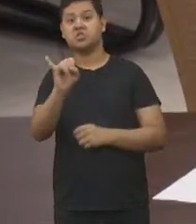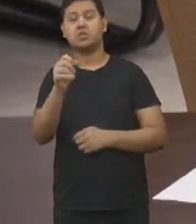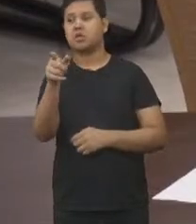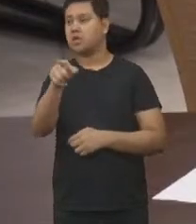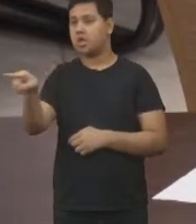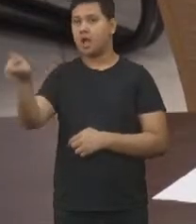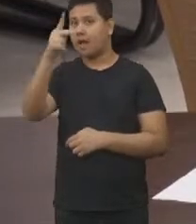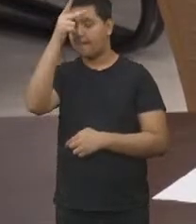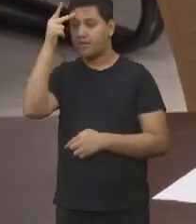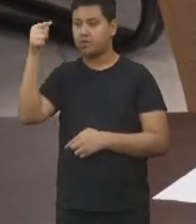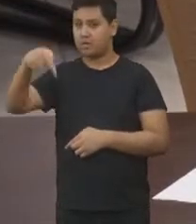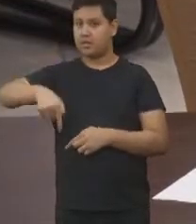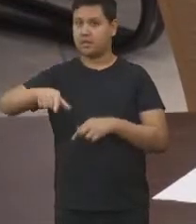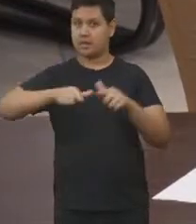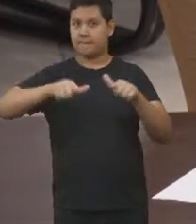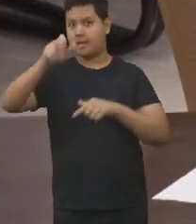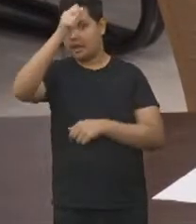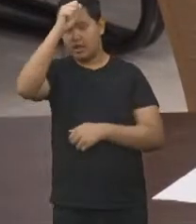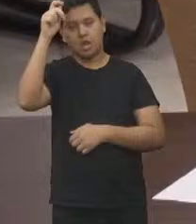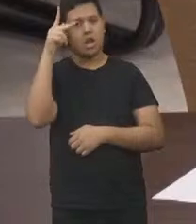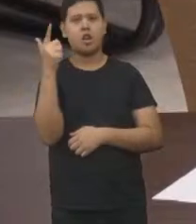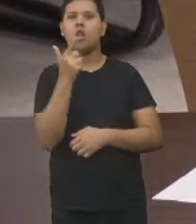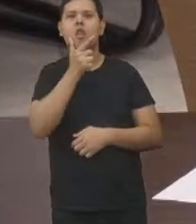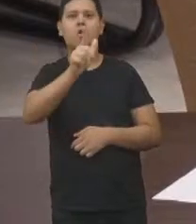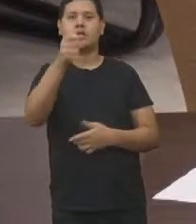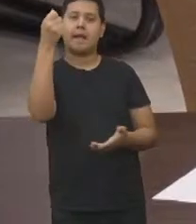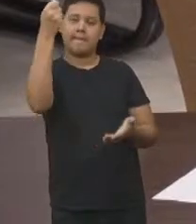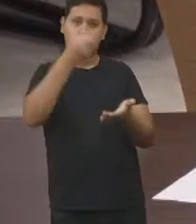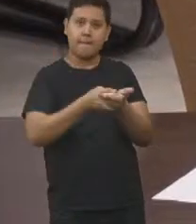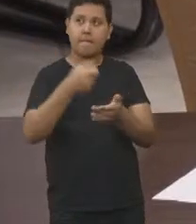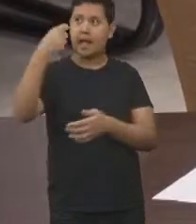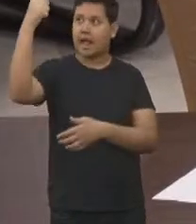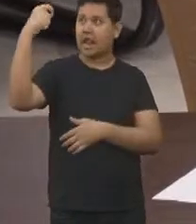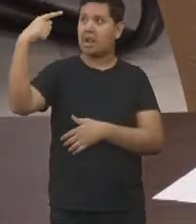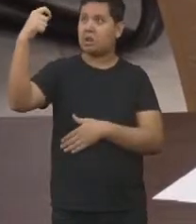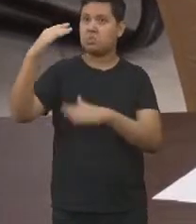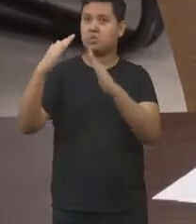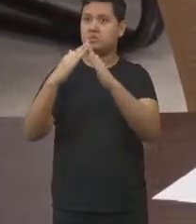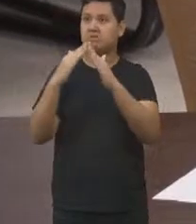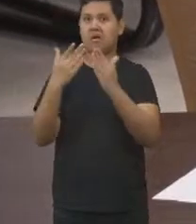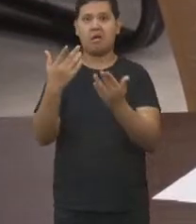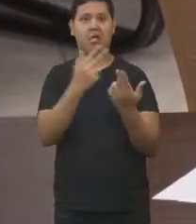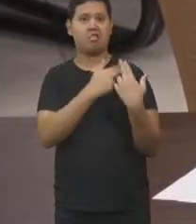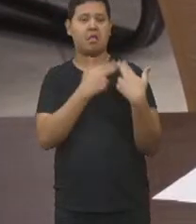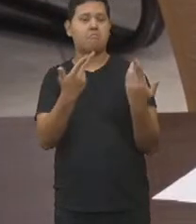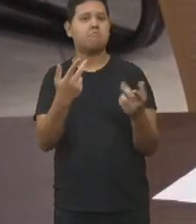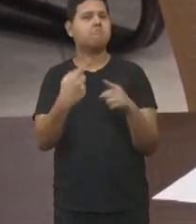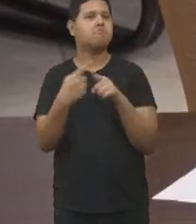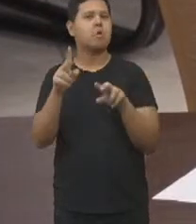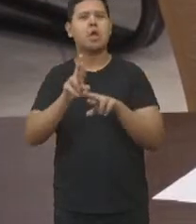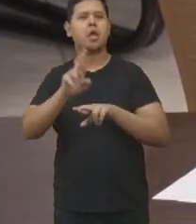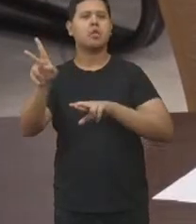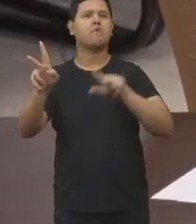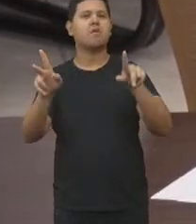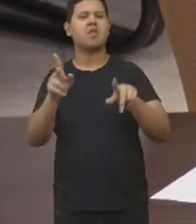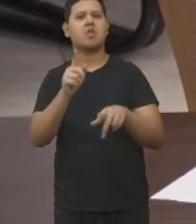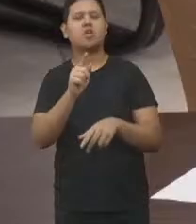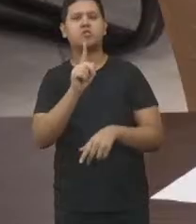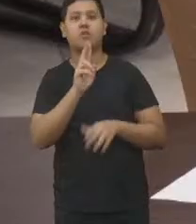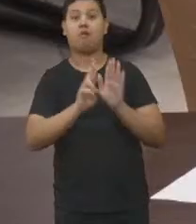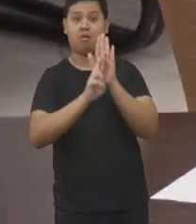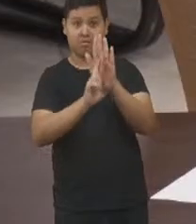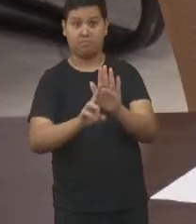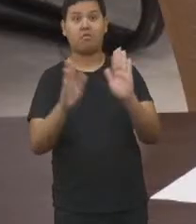luz. Por que você acha que houve essa contradição entre os dois, um ex-prefeito e o atual prefeito? Olha,